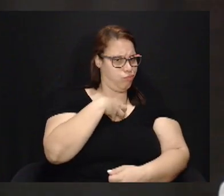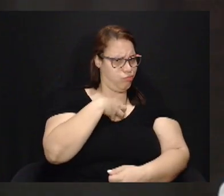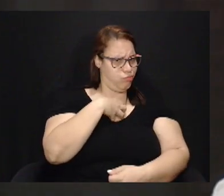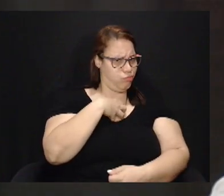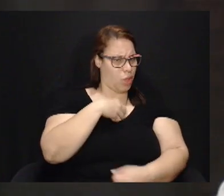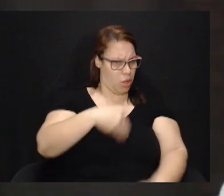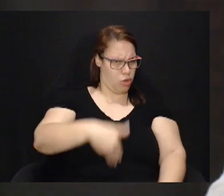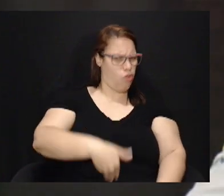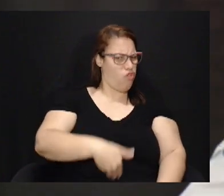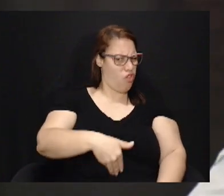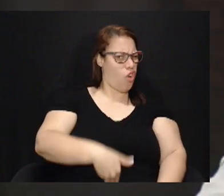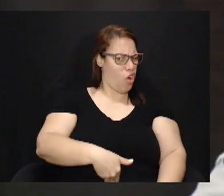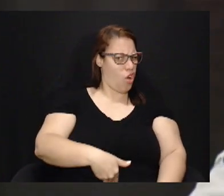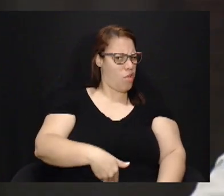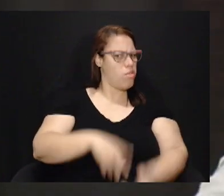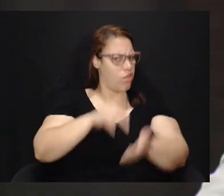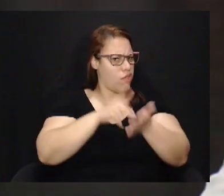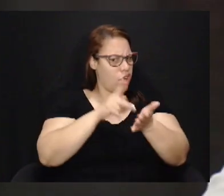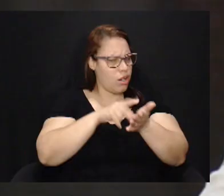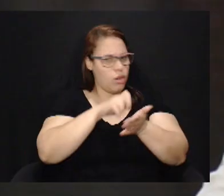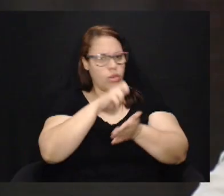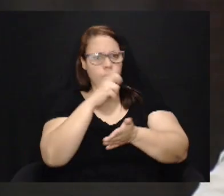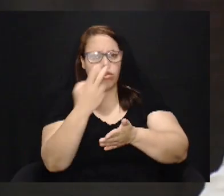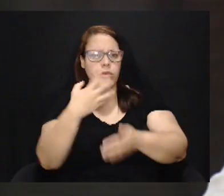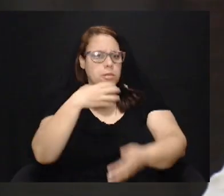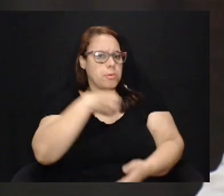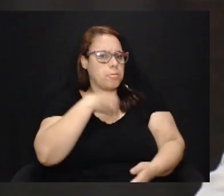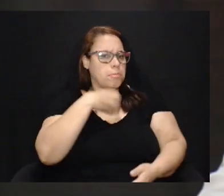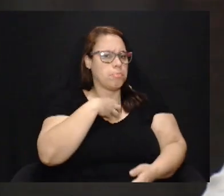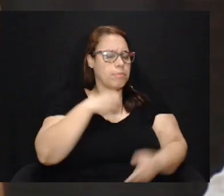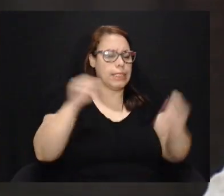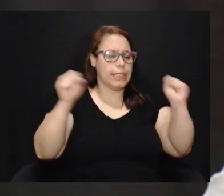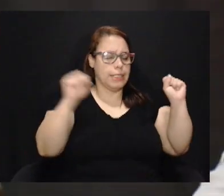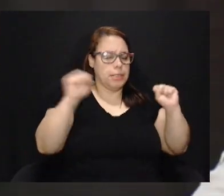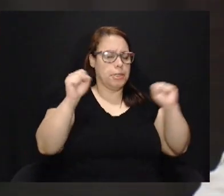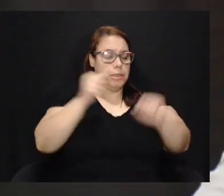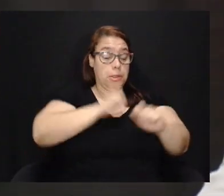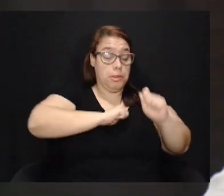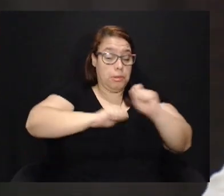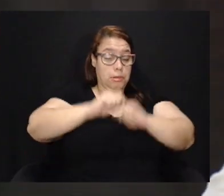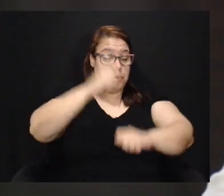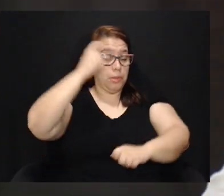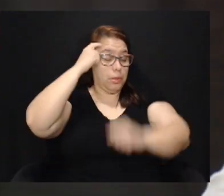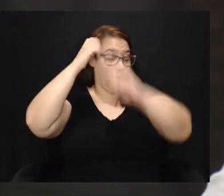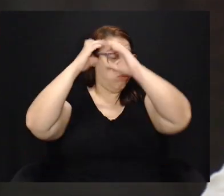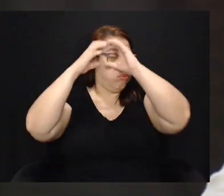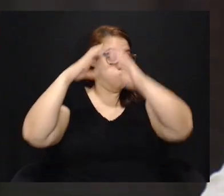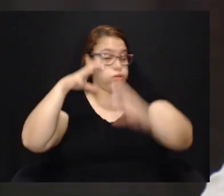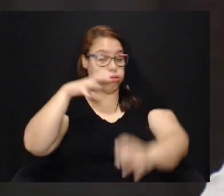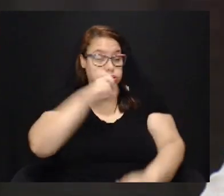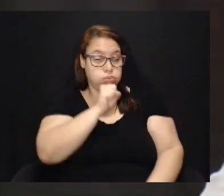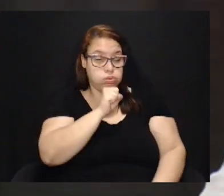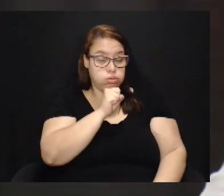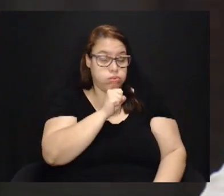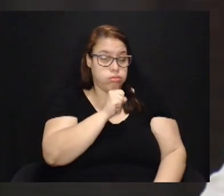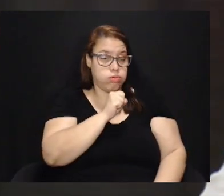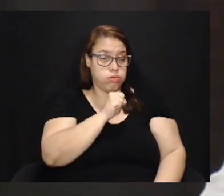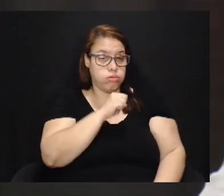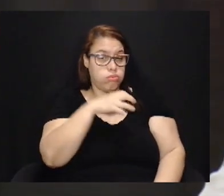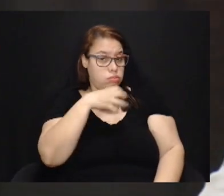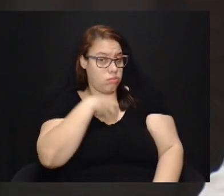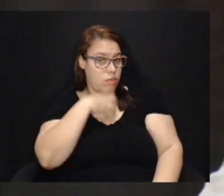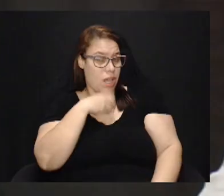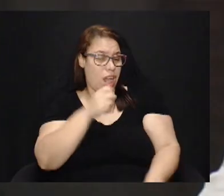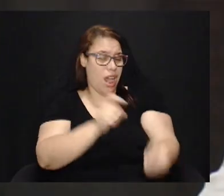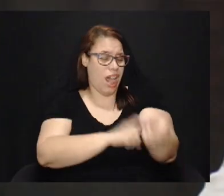fome mesmo, né? Ou o que eu estou sentindo é uma agitação, é a minha mente acelerada, eu estou sentindo estresse porque